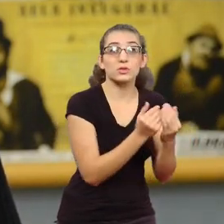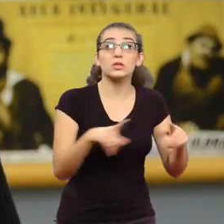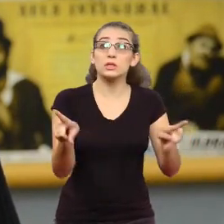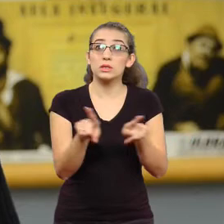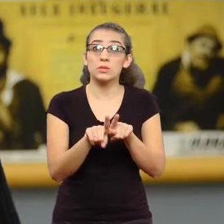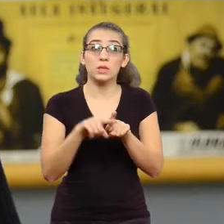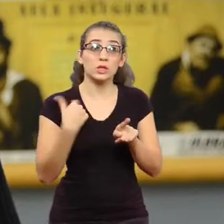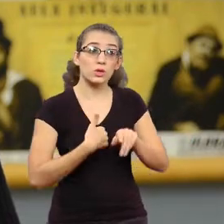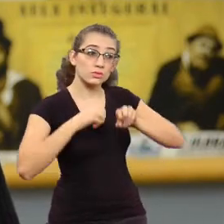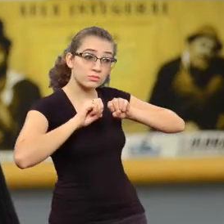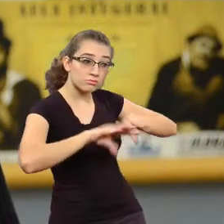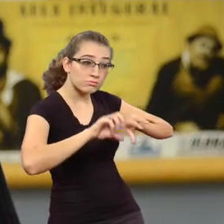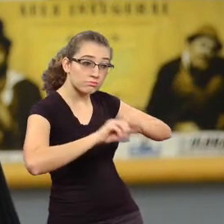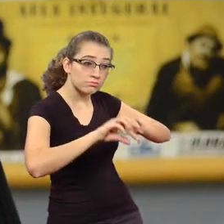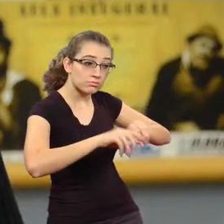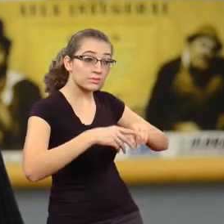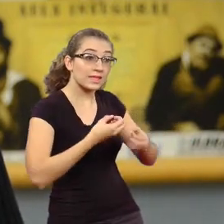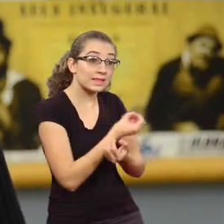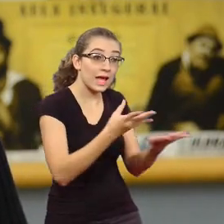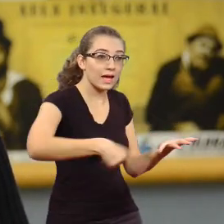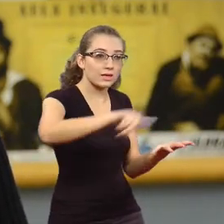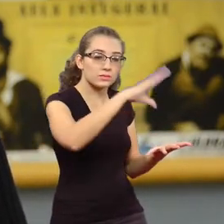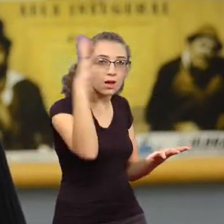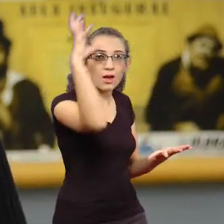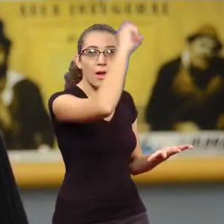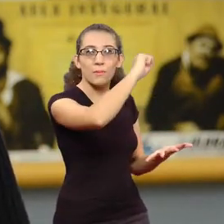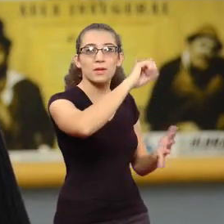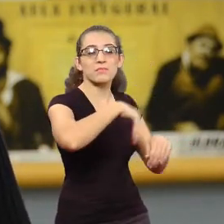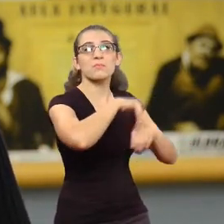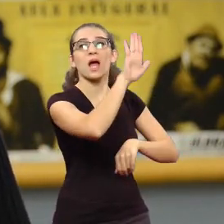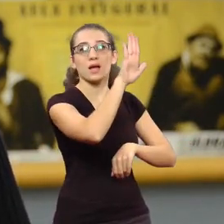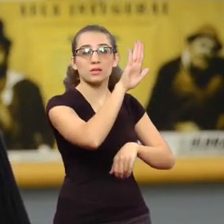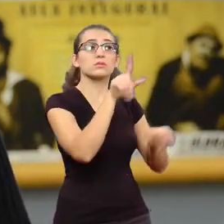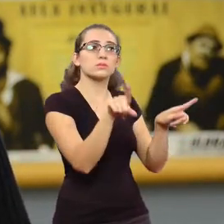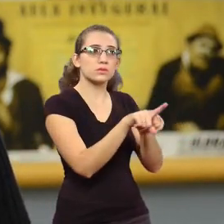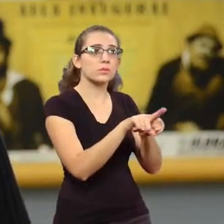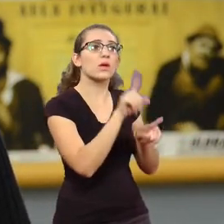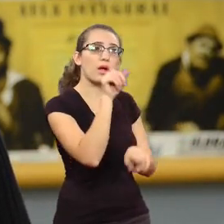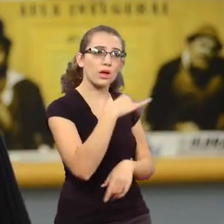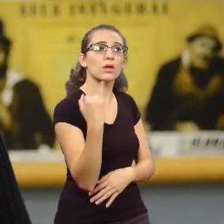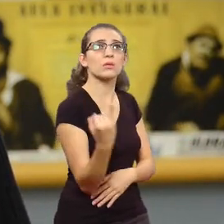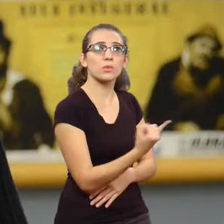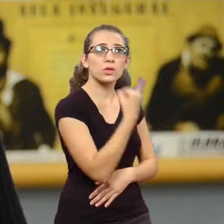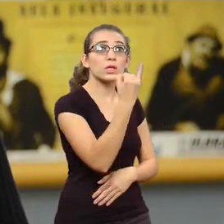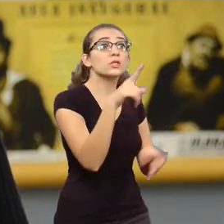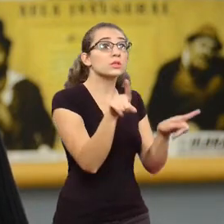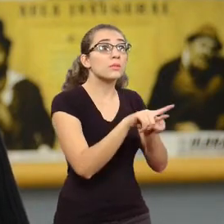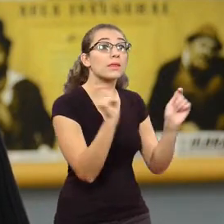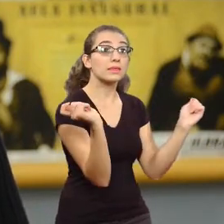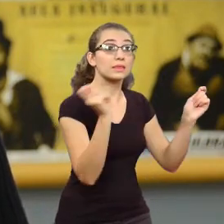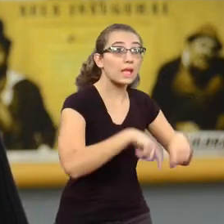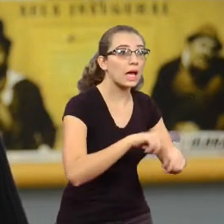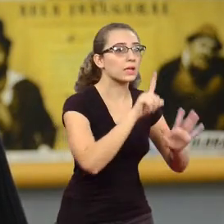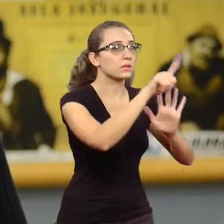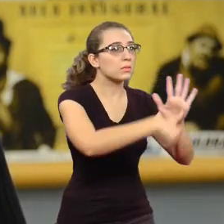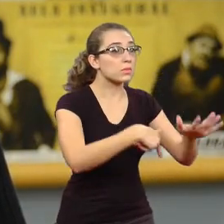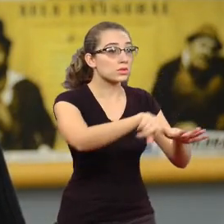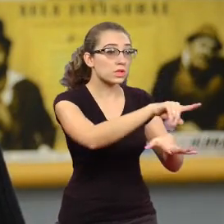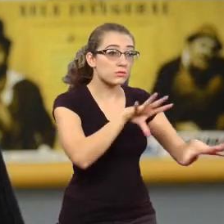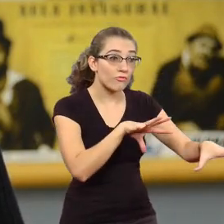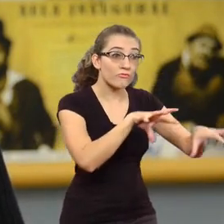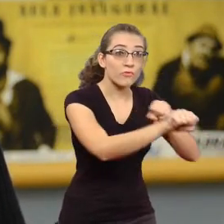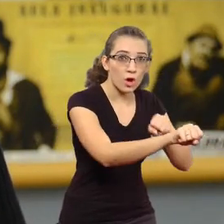uma formação a essas pessoas e mostrando que é possível eles estarem aqui dentro da universidade